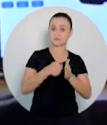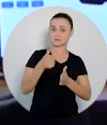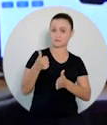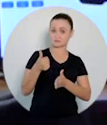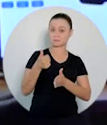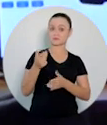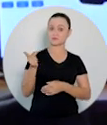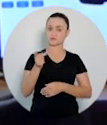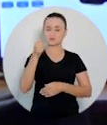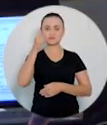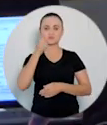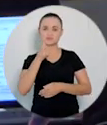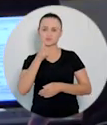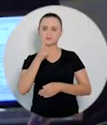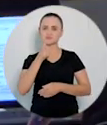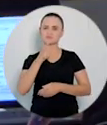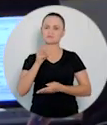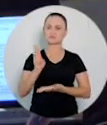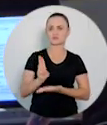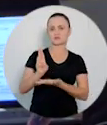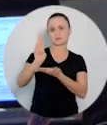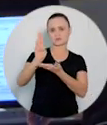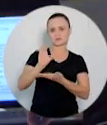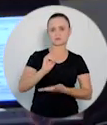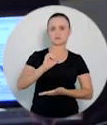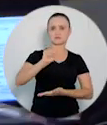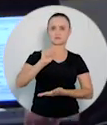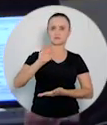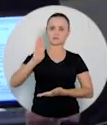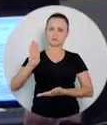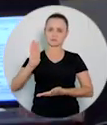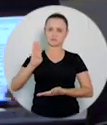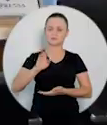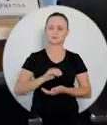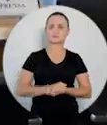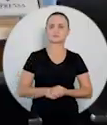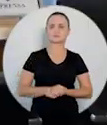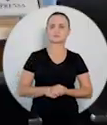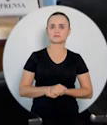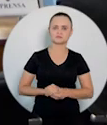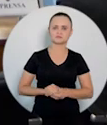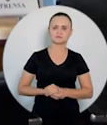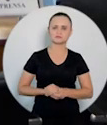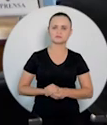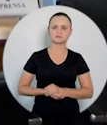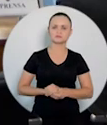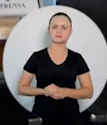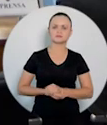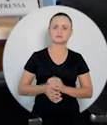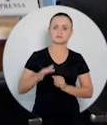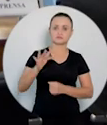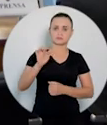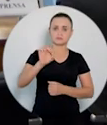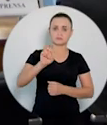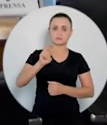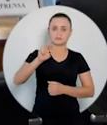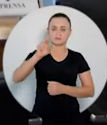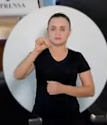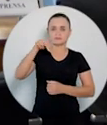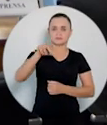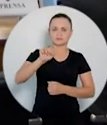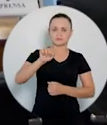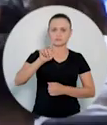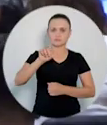primeira vez que duas mulheres podem representar a ordem no Conselho do Ministério Público. Fernanda Marinella e Sandra Krieger também